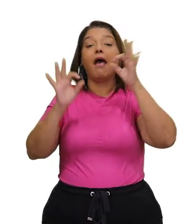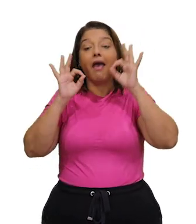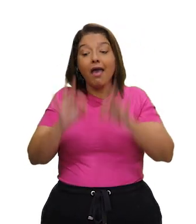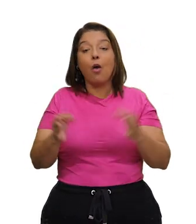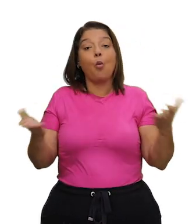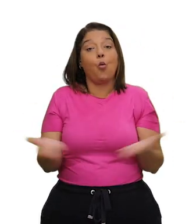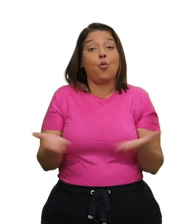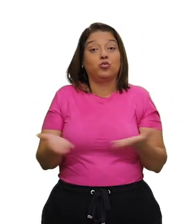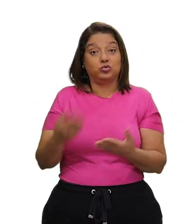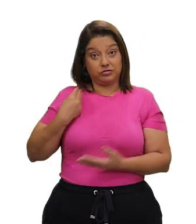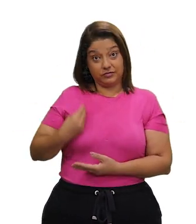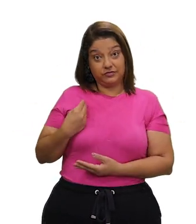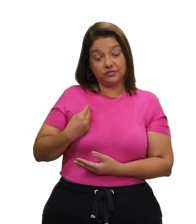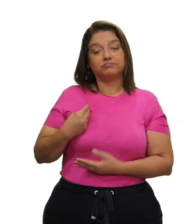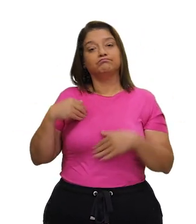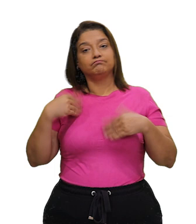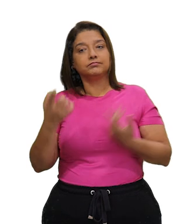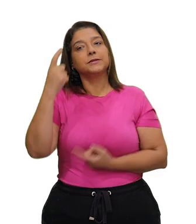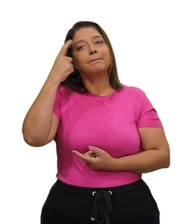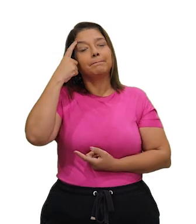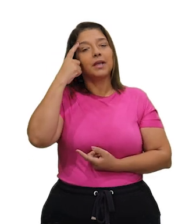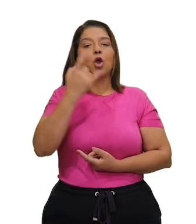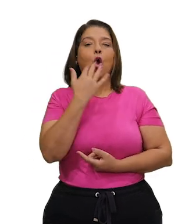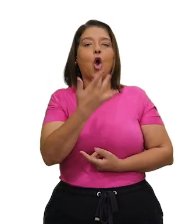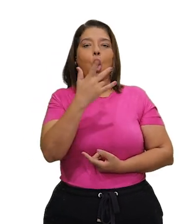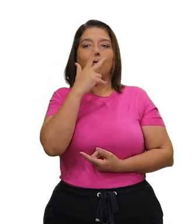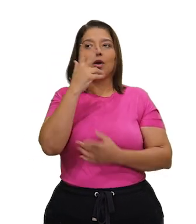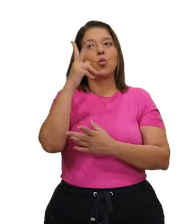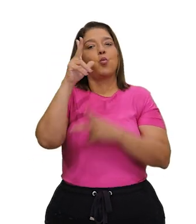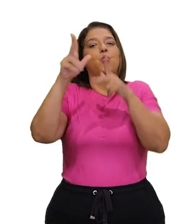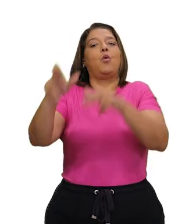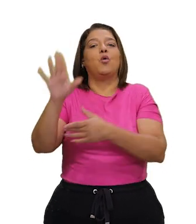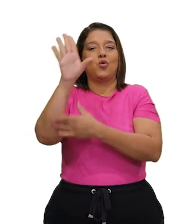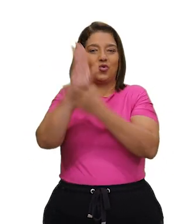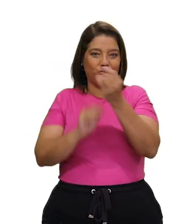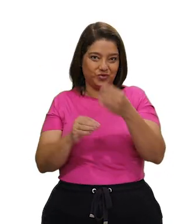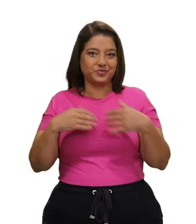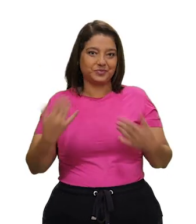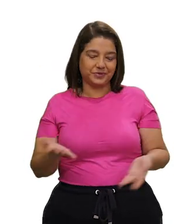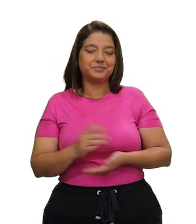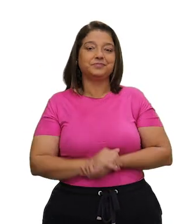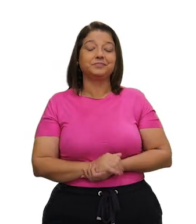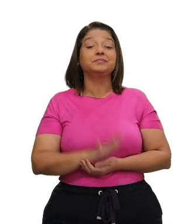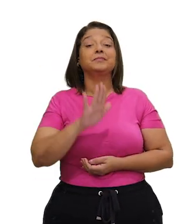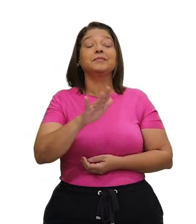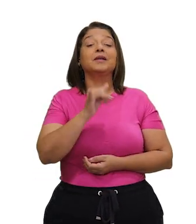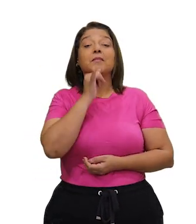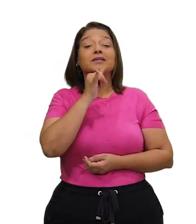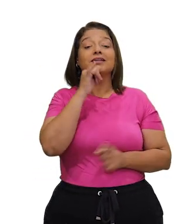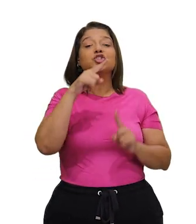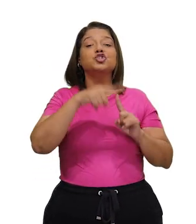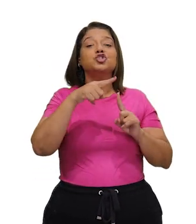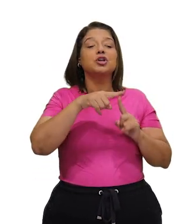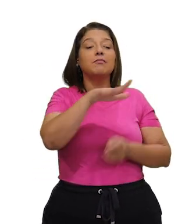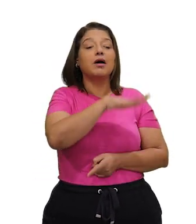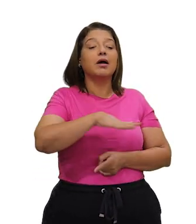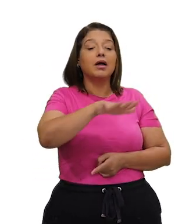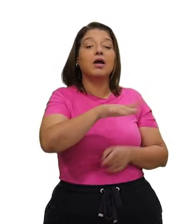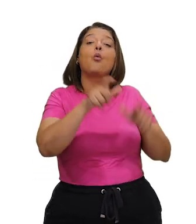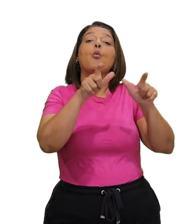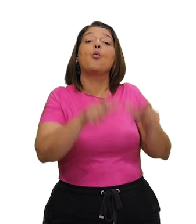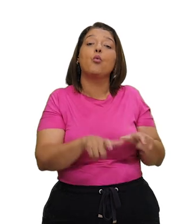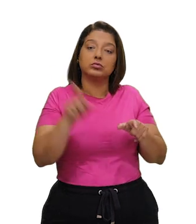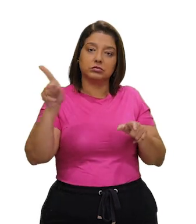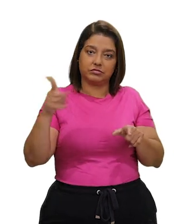e tem algumas formas da gente pensar a coloração desses animais primeiro é que tipo de ambiente esse animal ocuparia né então a